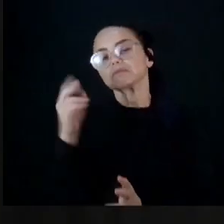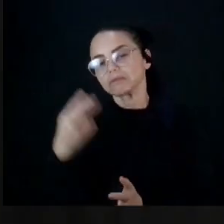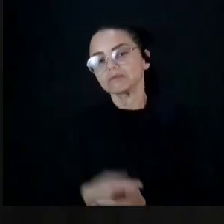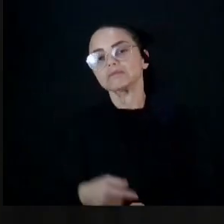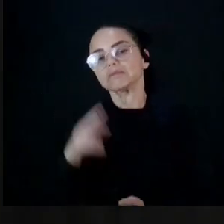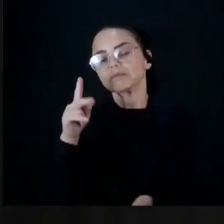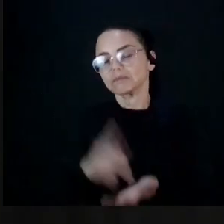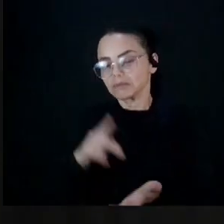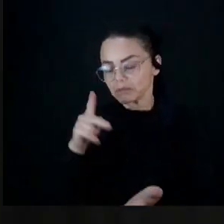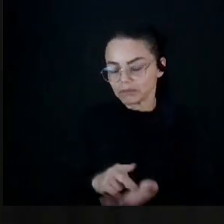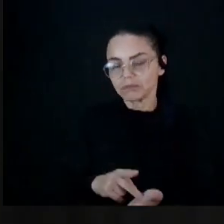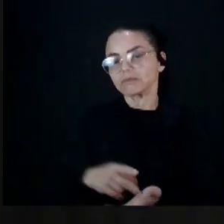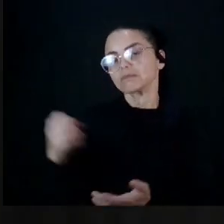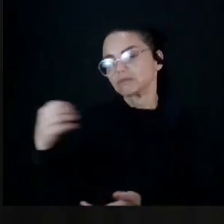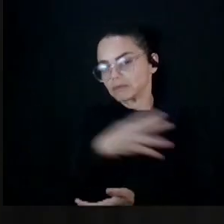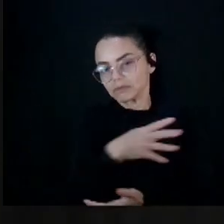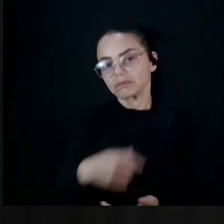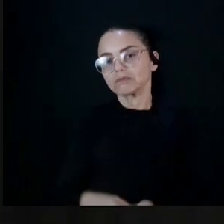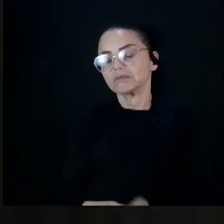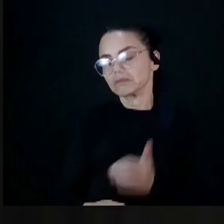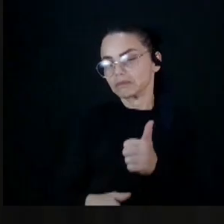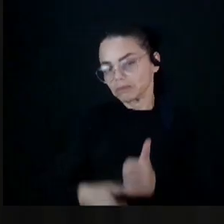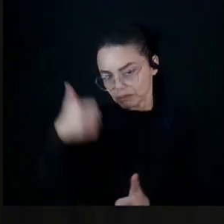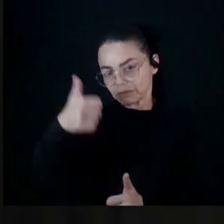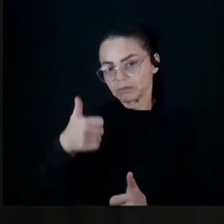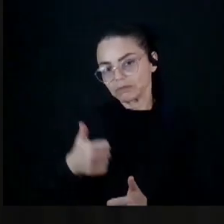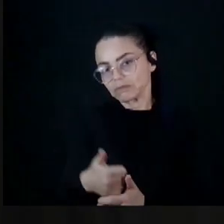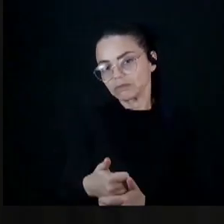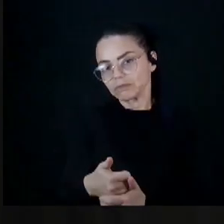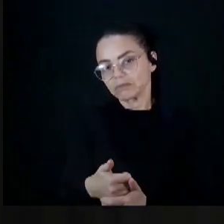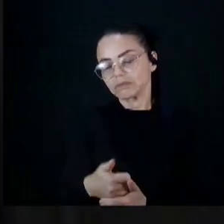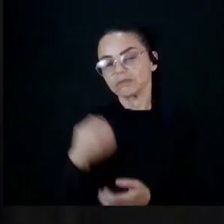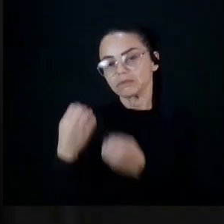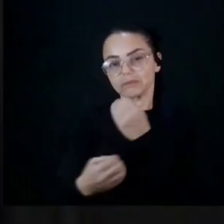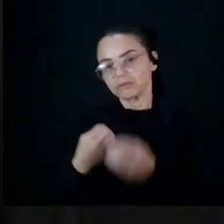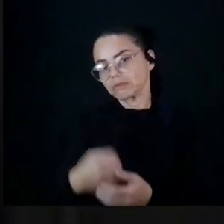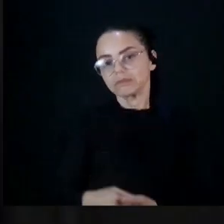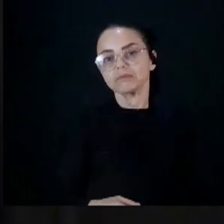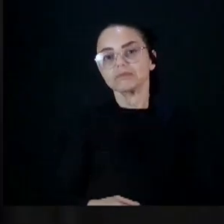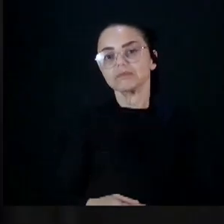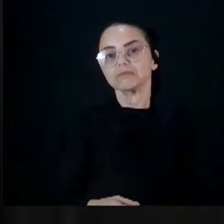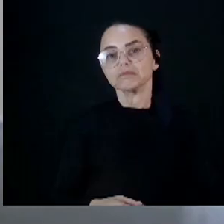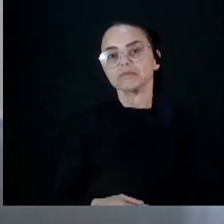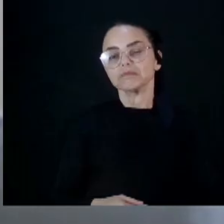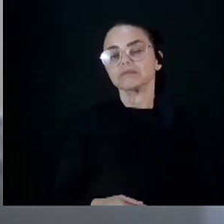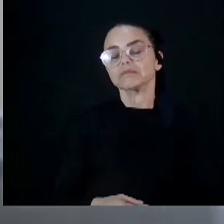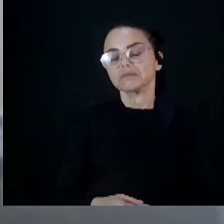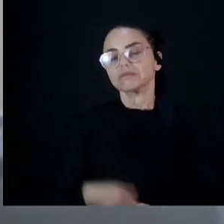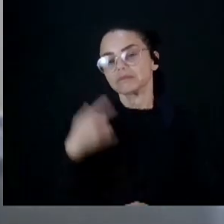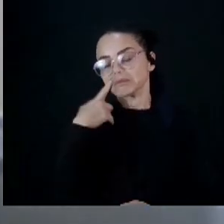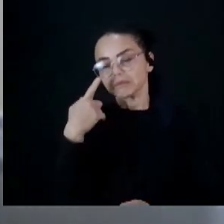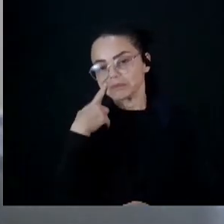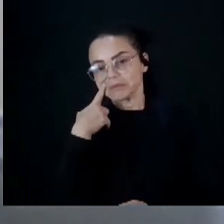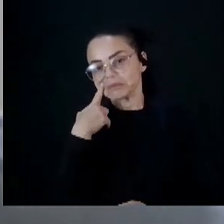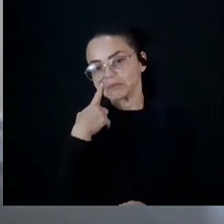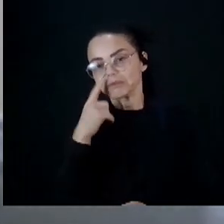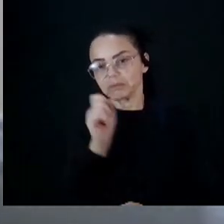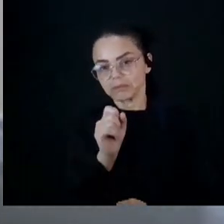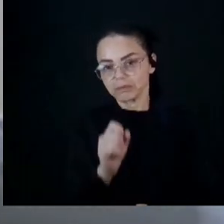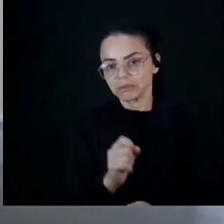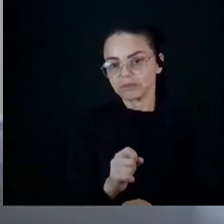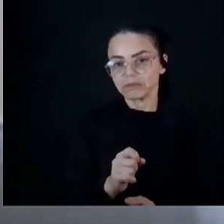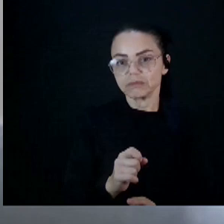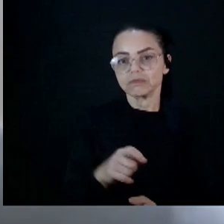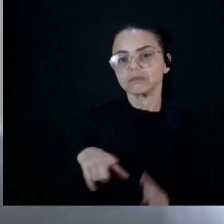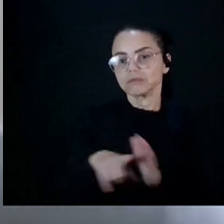uma novidade? É a primeira vez que a gente vai ver como isso funciona? Bom, quanto à parte assim de